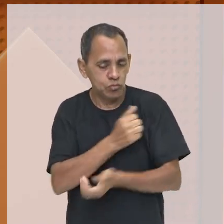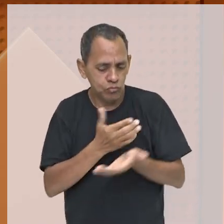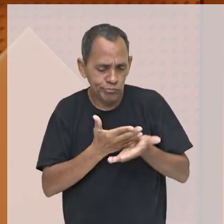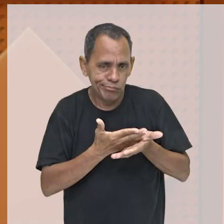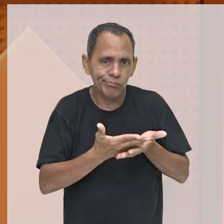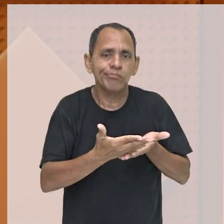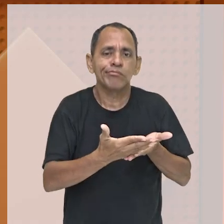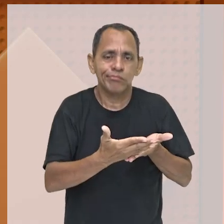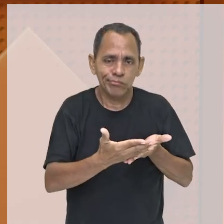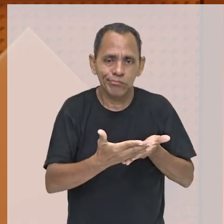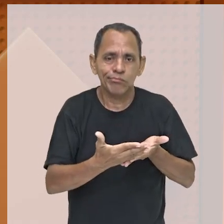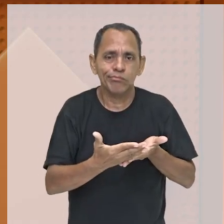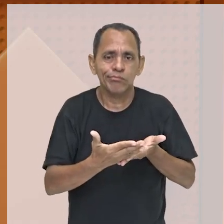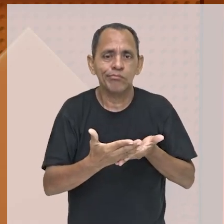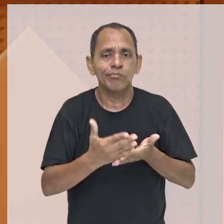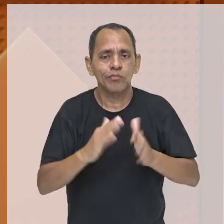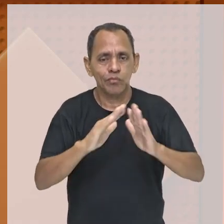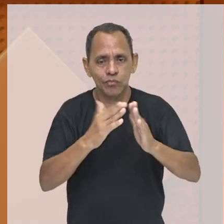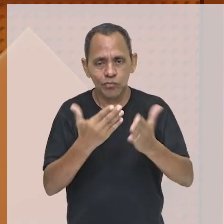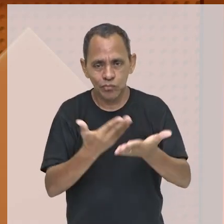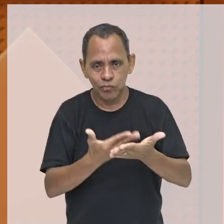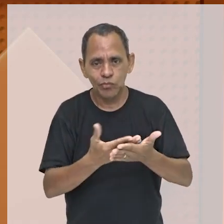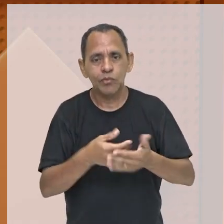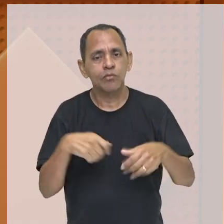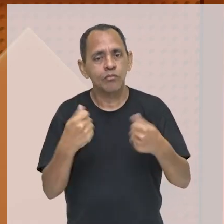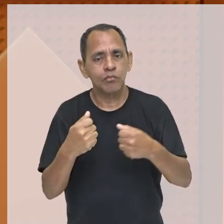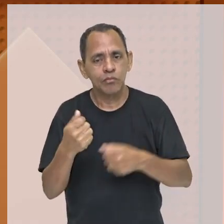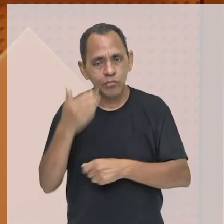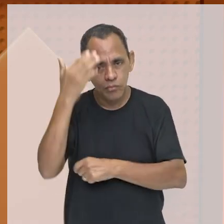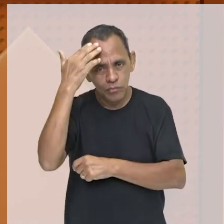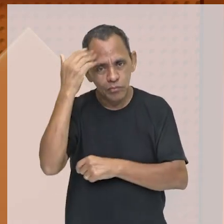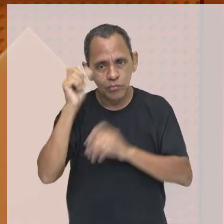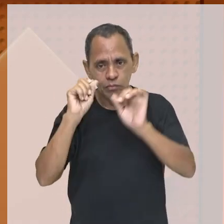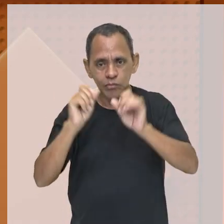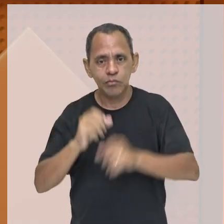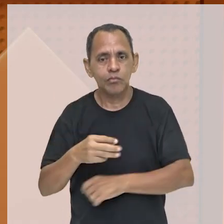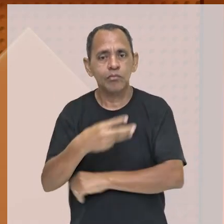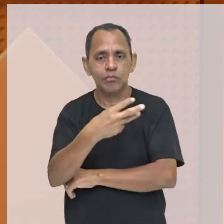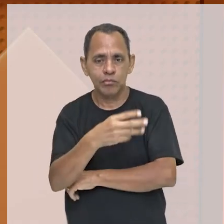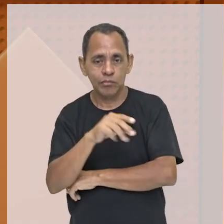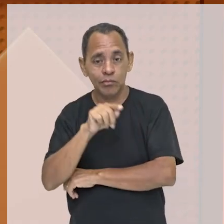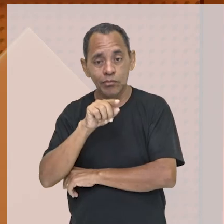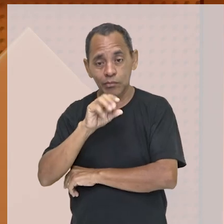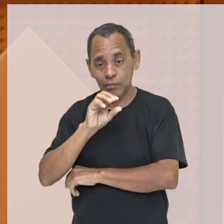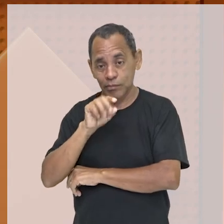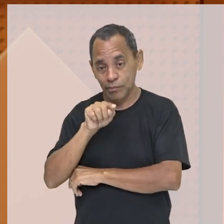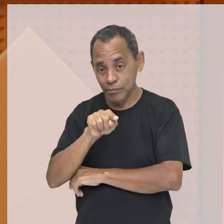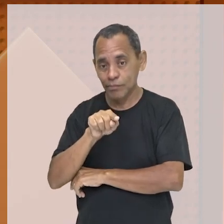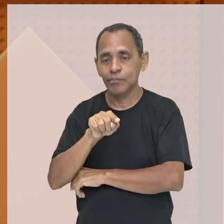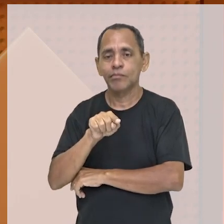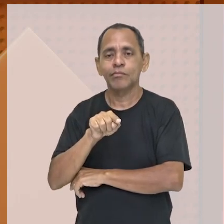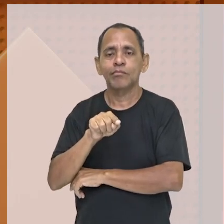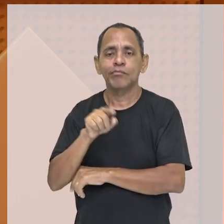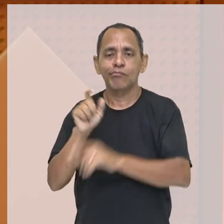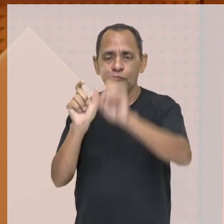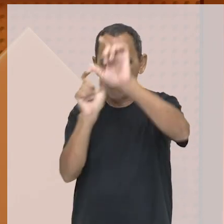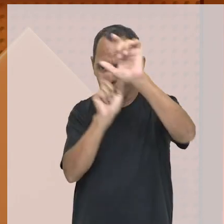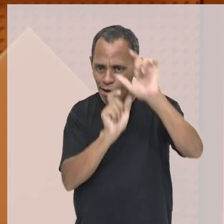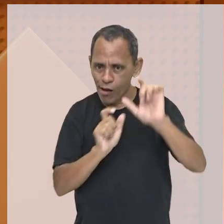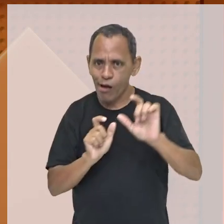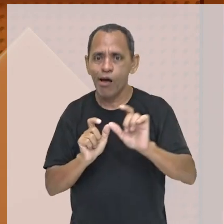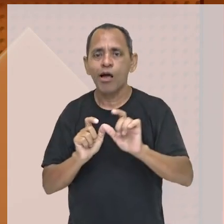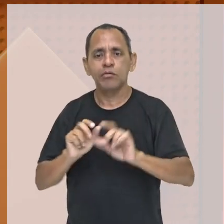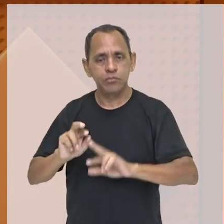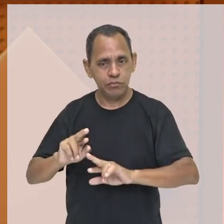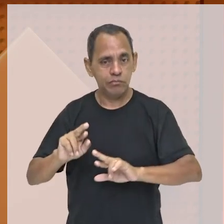no colegial, ele tem que saber 3.000 ideogramas aproximadamente. Então é uma diferença bastante